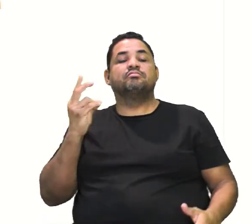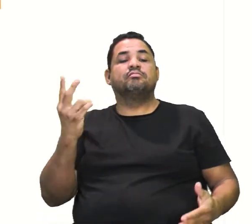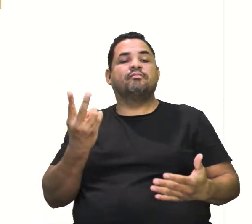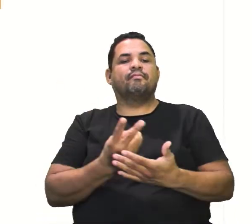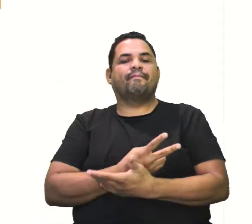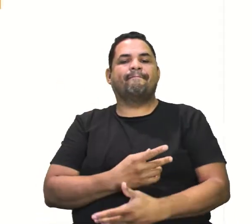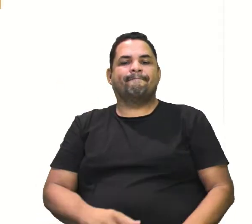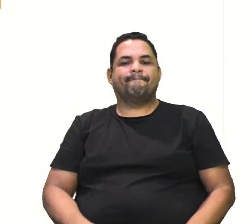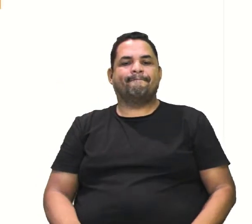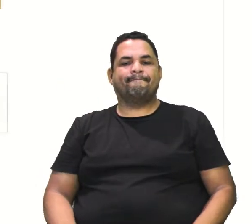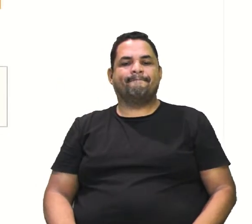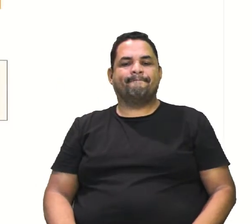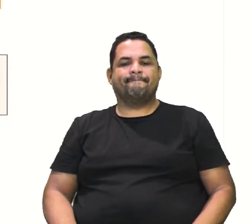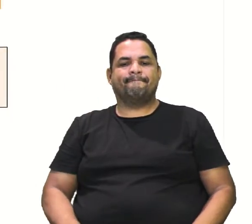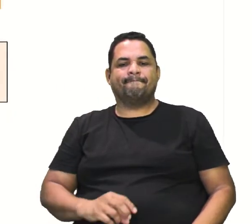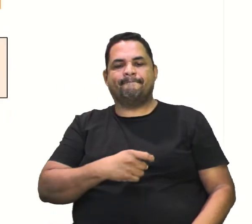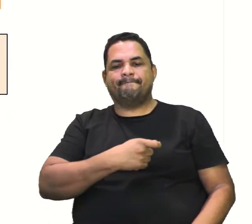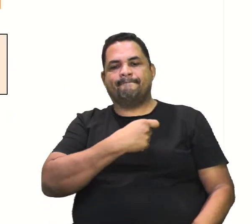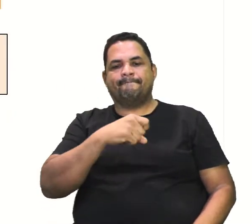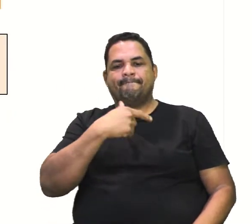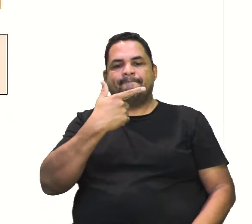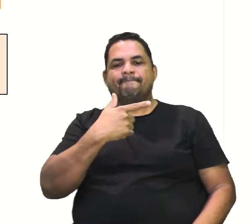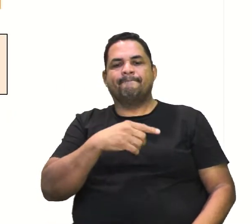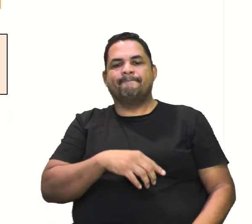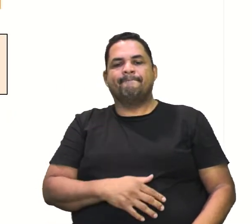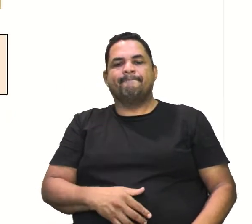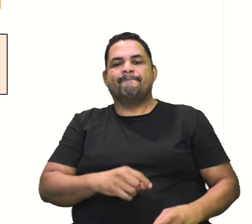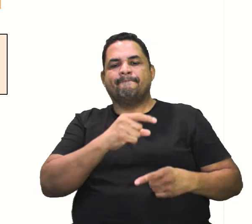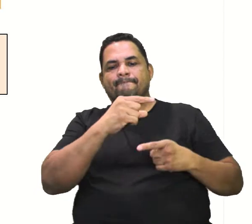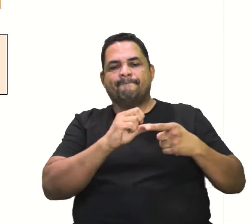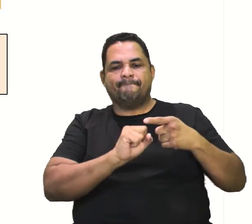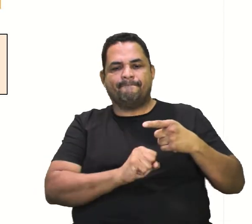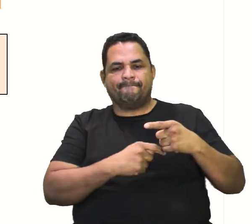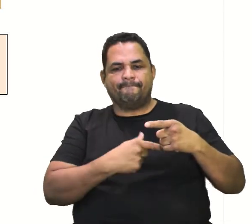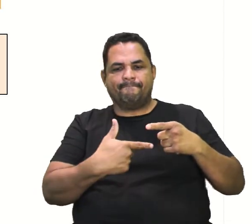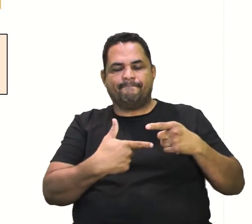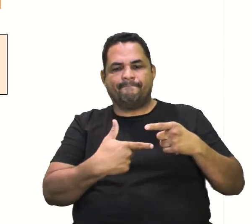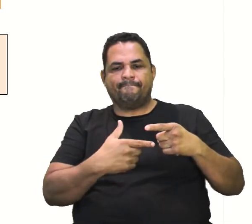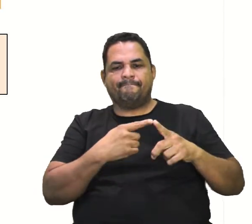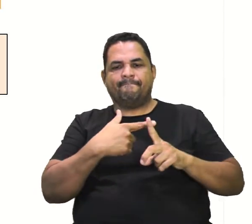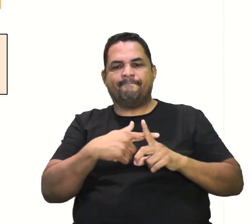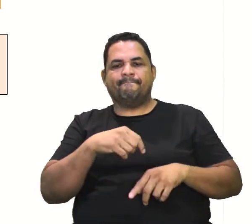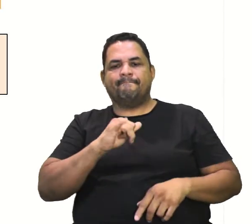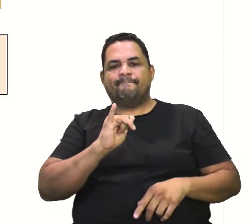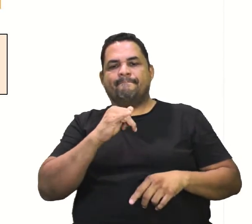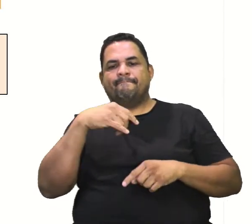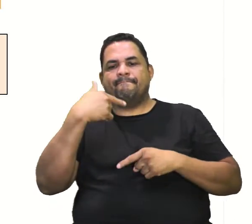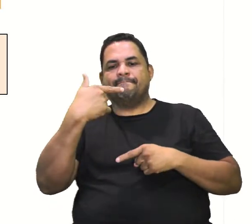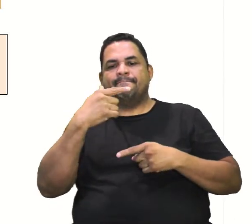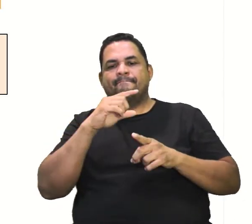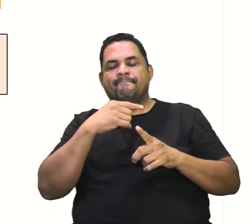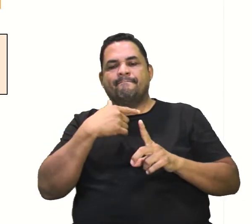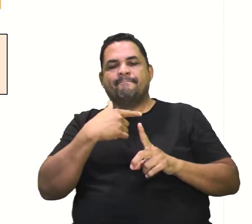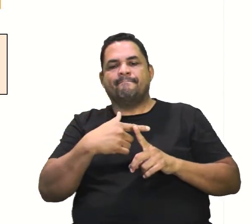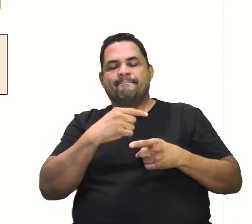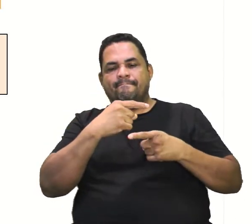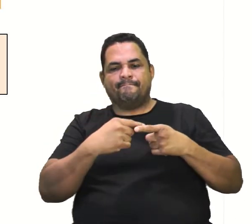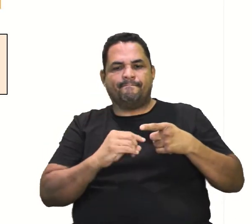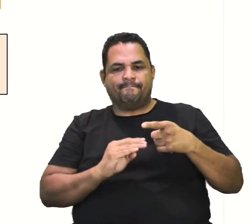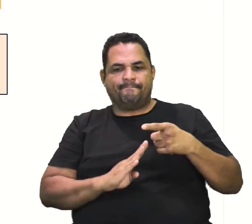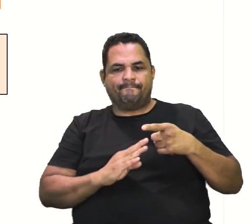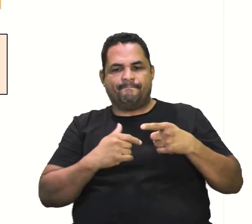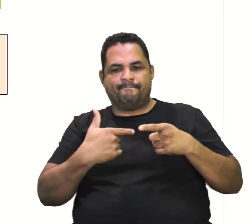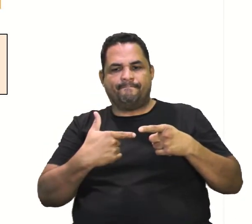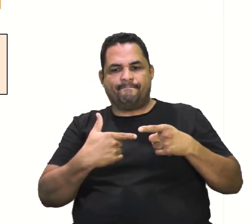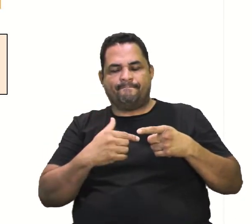acontece? X ao quadrado dividido por A ao quadrado mais Y ao quadrado